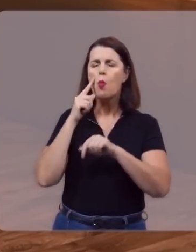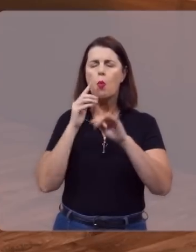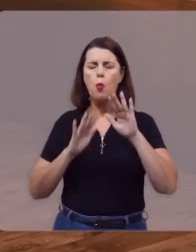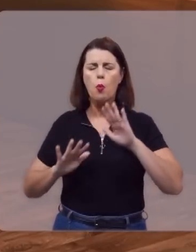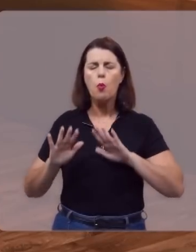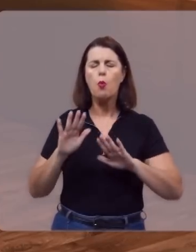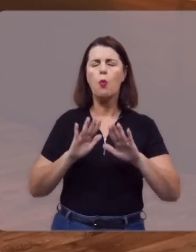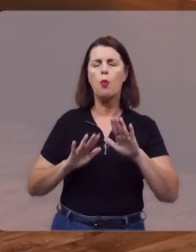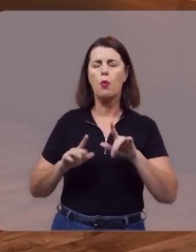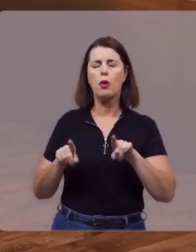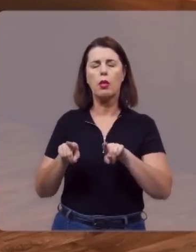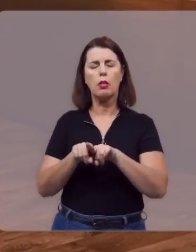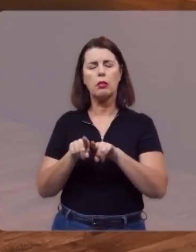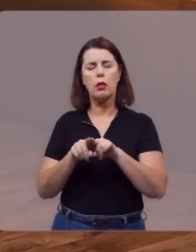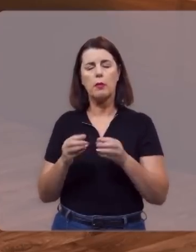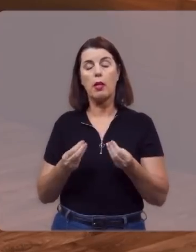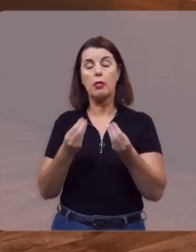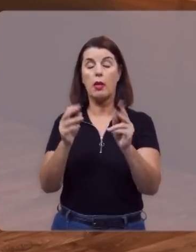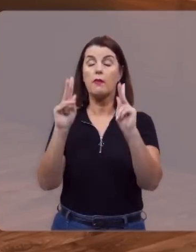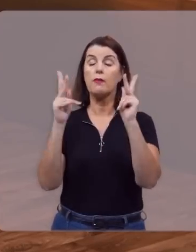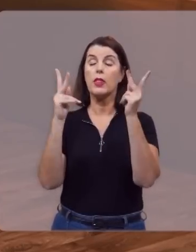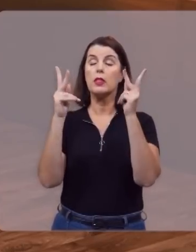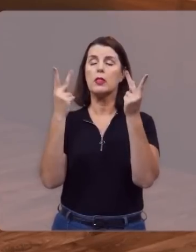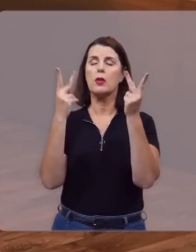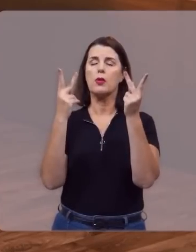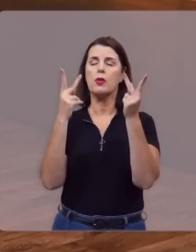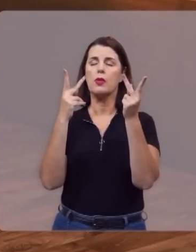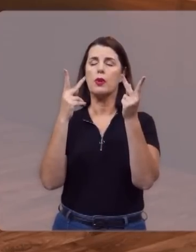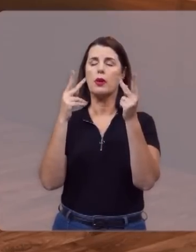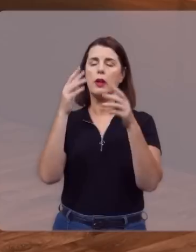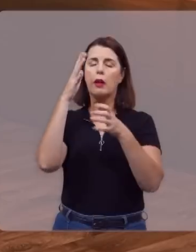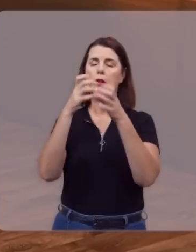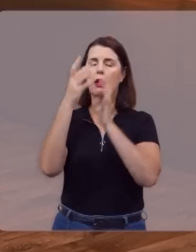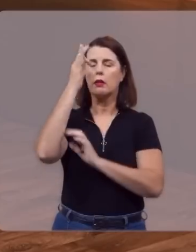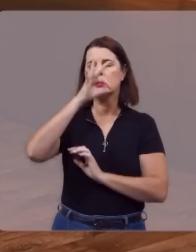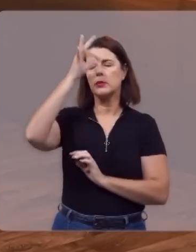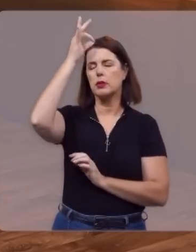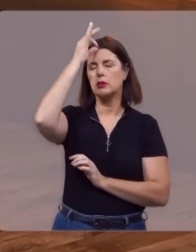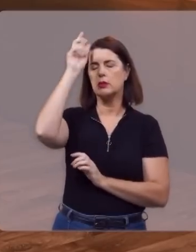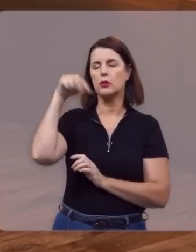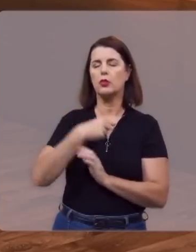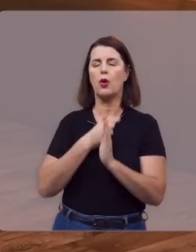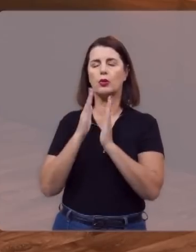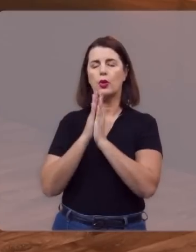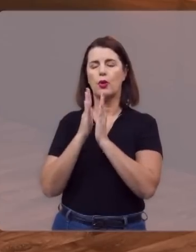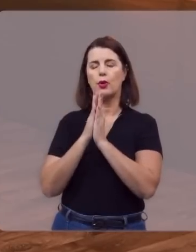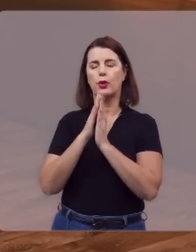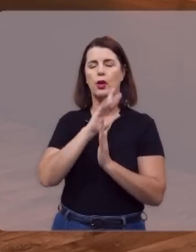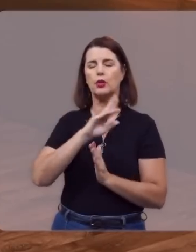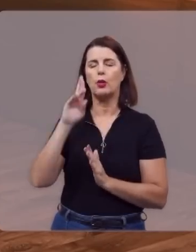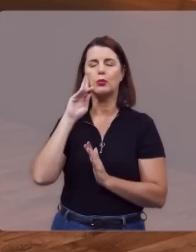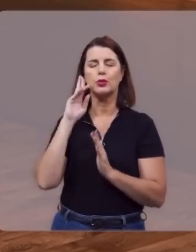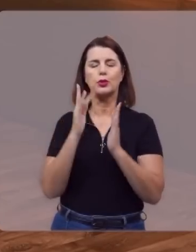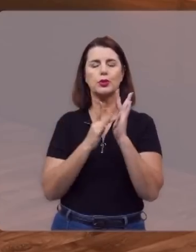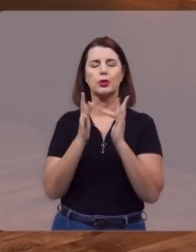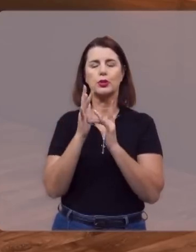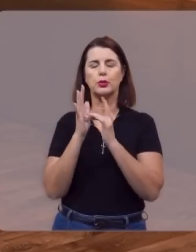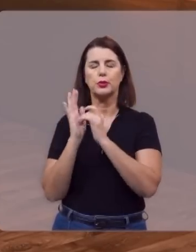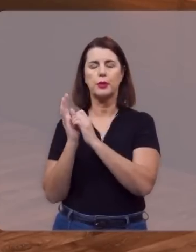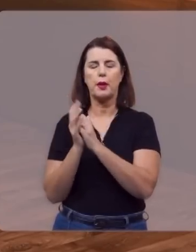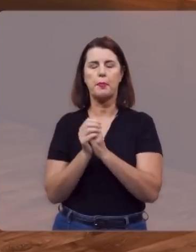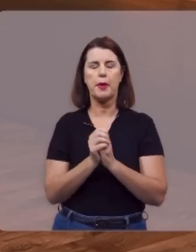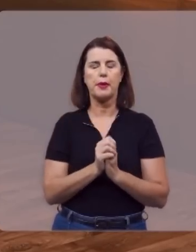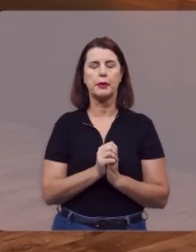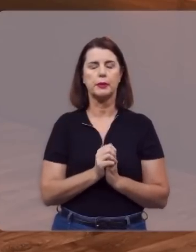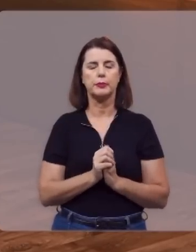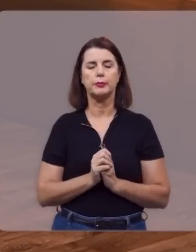e dando a eles, meu Deus, vitória nesta guerra espiritual. Assim oramos em nome de